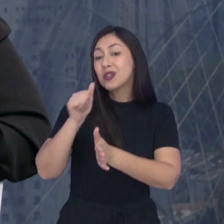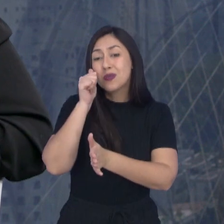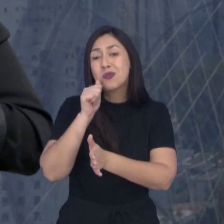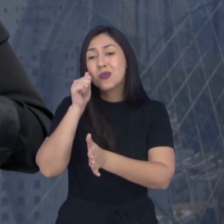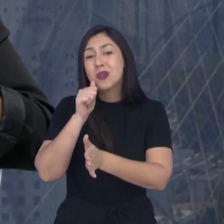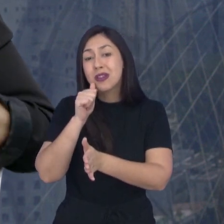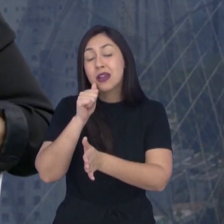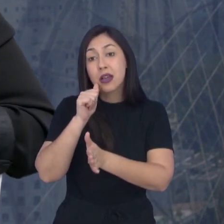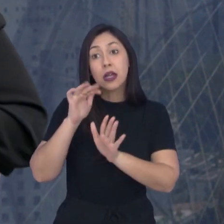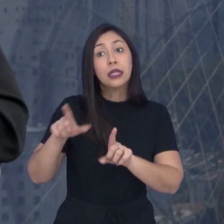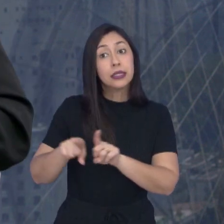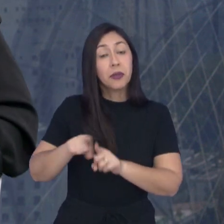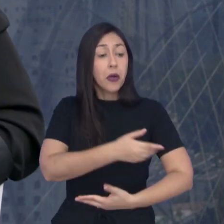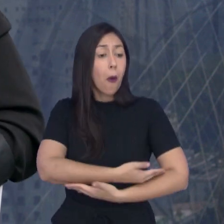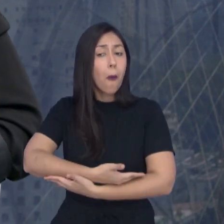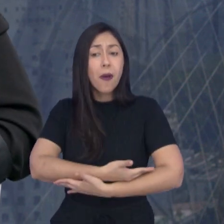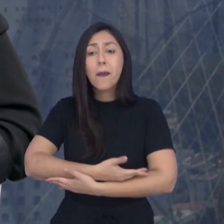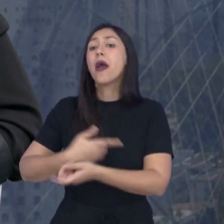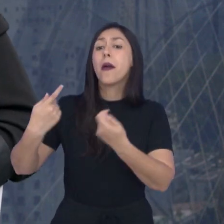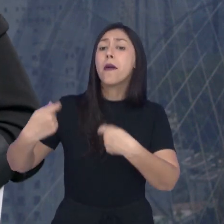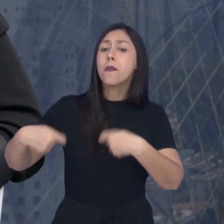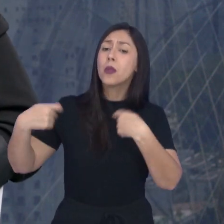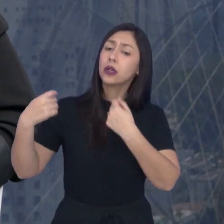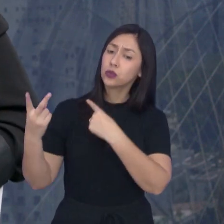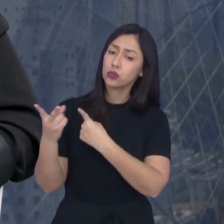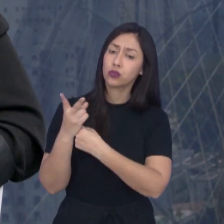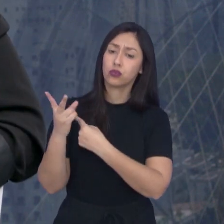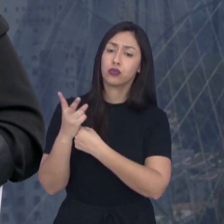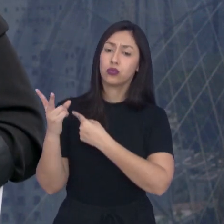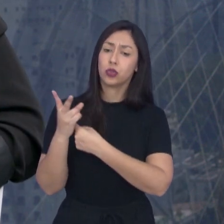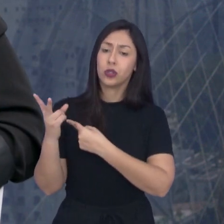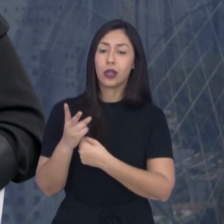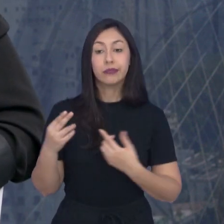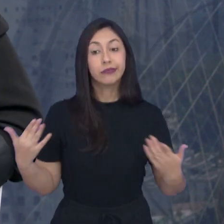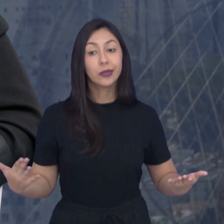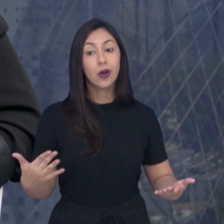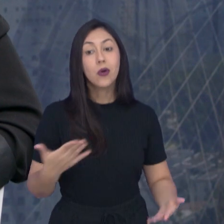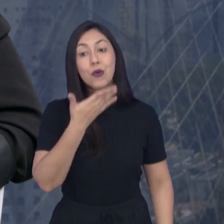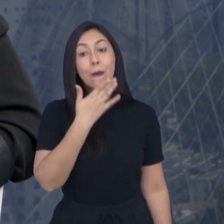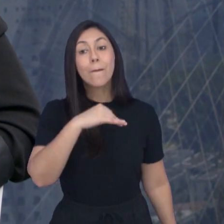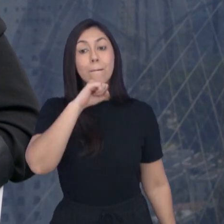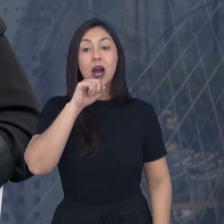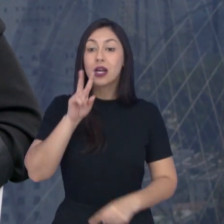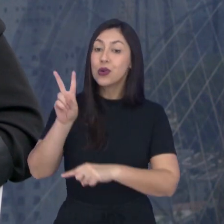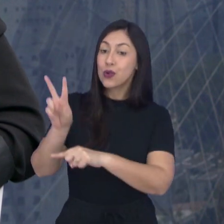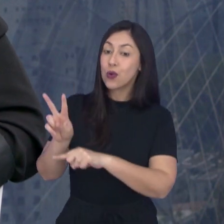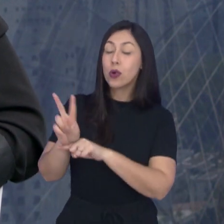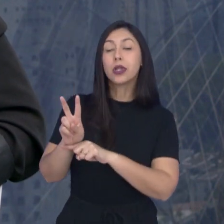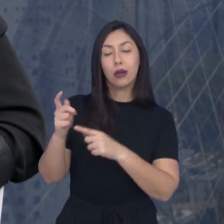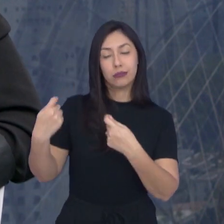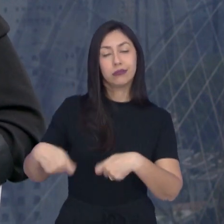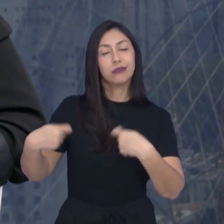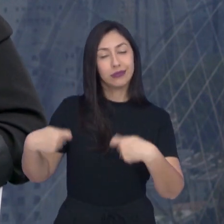mais vai estar, e o bebê, mais vai estar precisando da rede de apoio, né? E o pai é uma rede de apoio, ou pelo menos deve ser uma rede